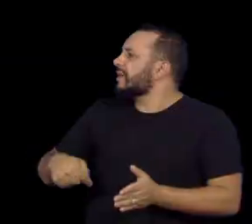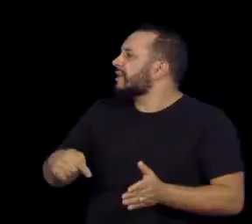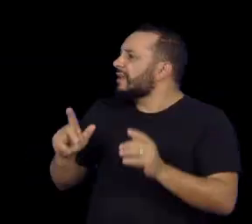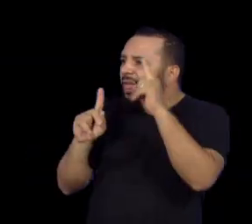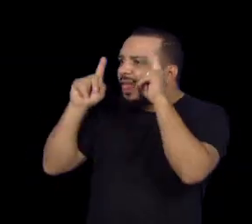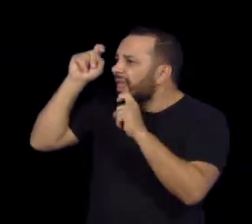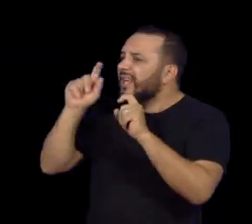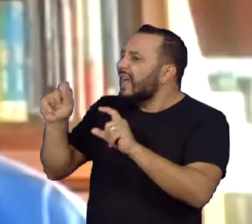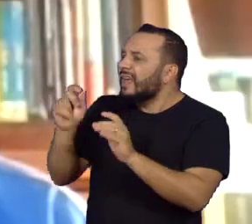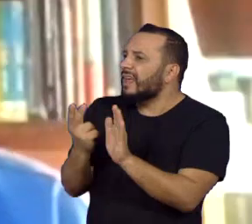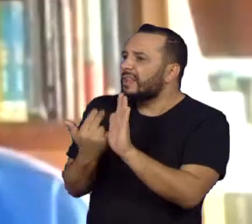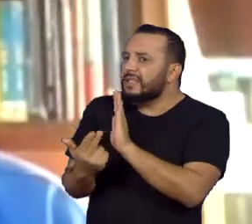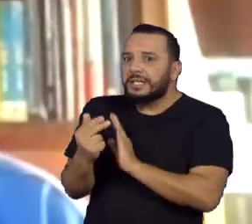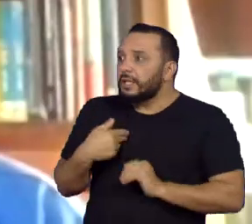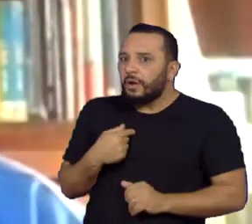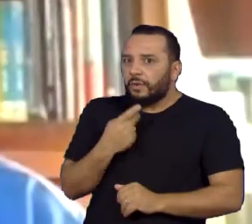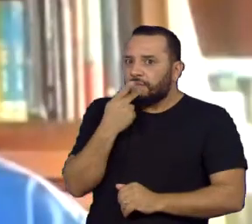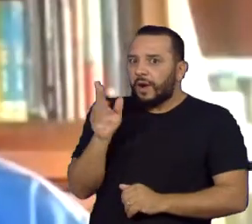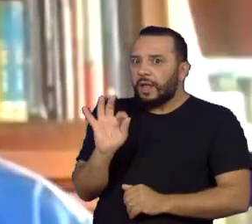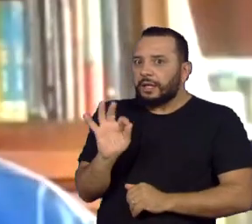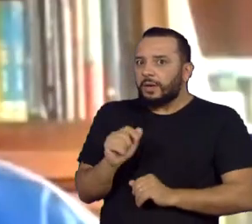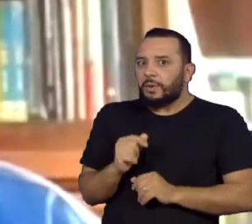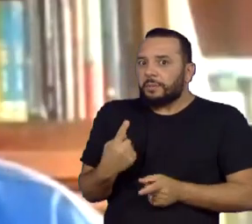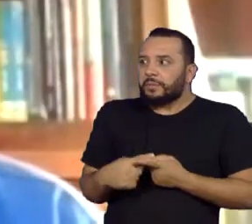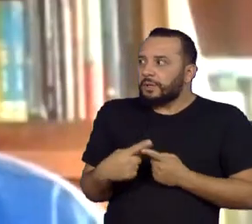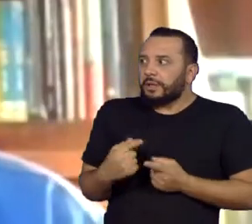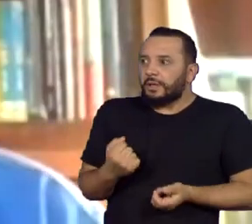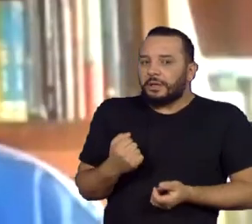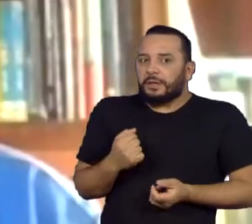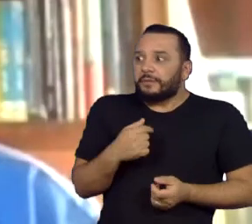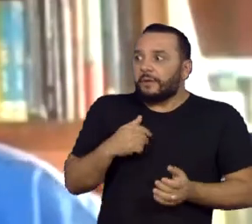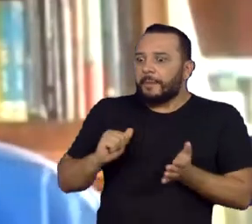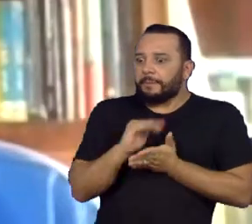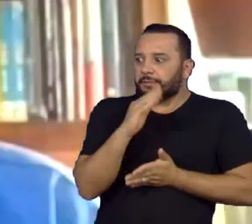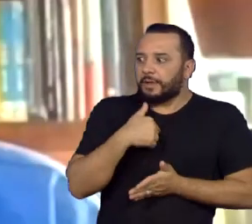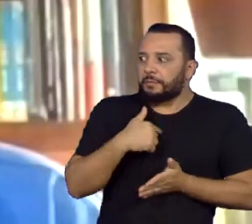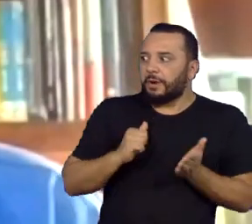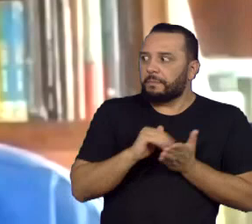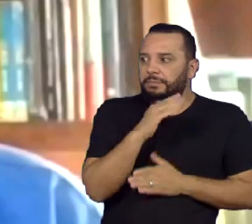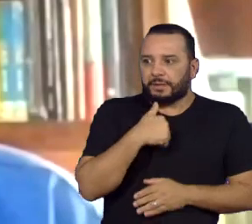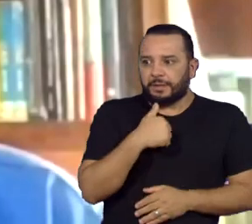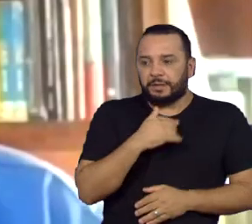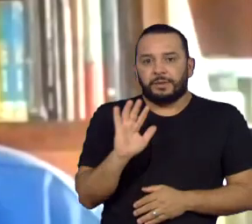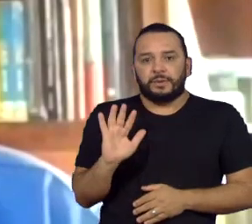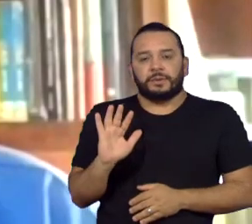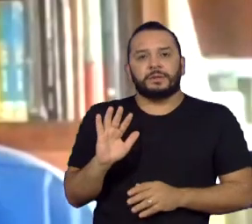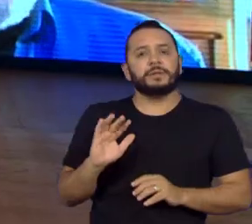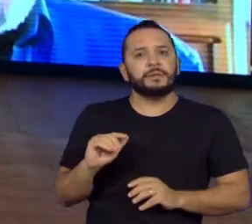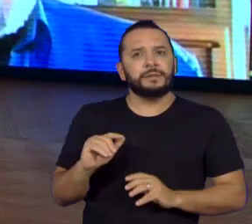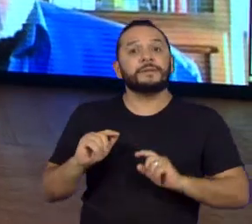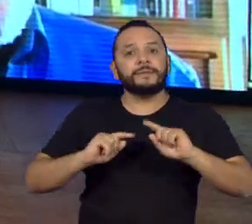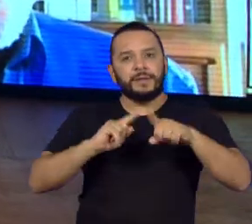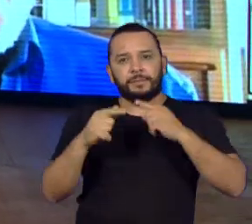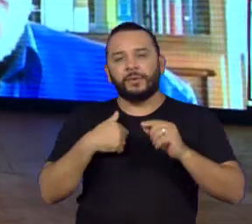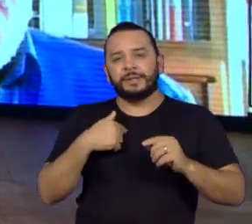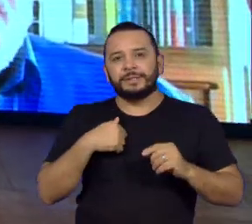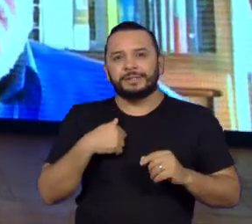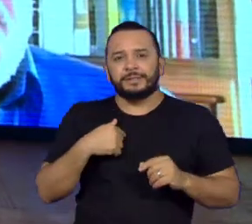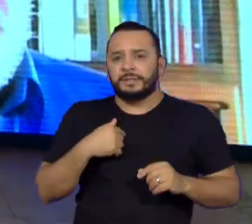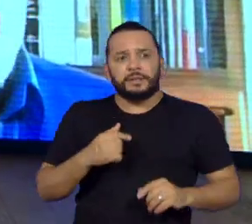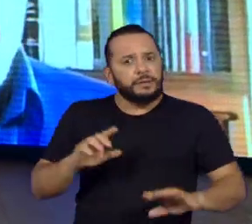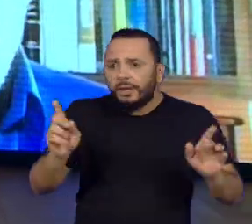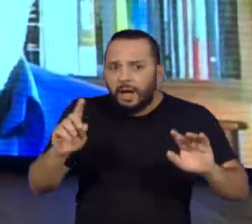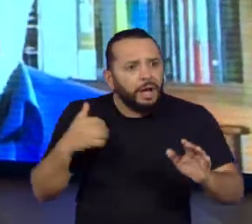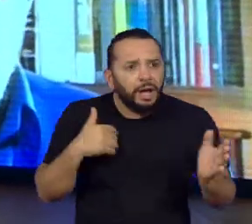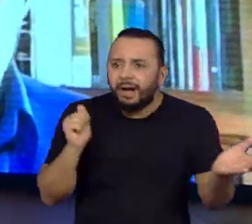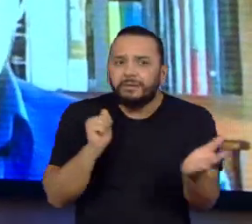fazia charges, certamente, contra a empresa. Mas, no fim das contas, depois se descobriu que eles